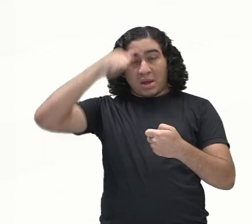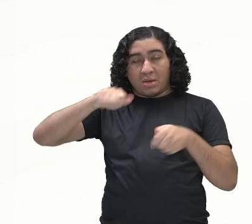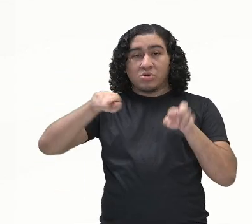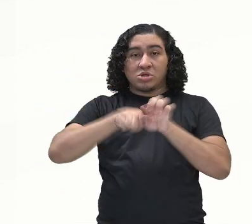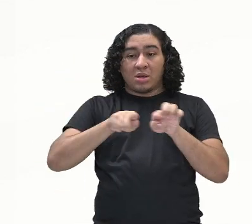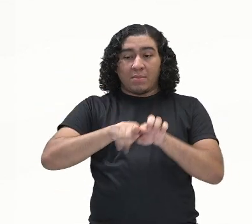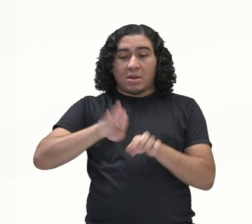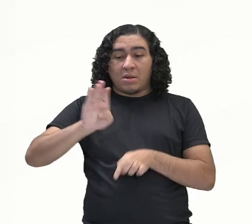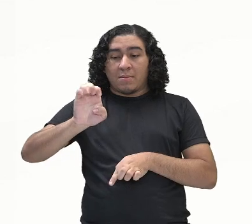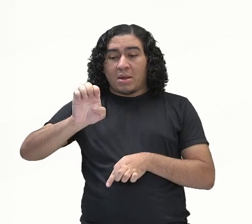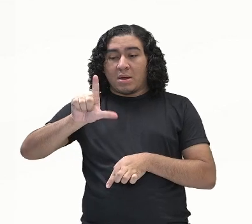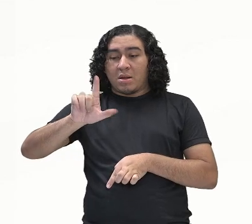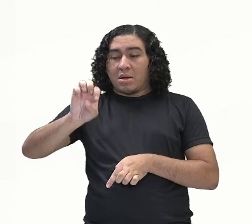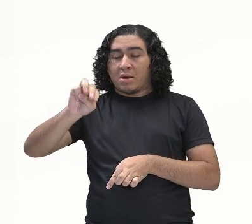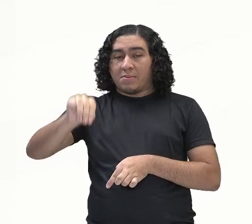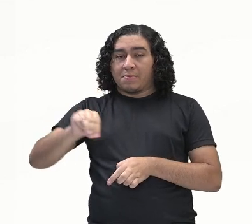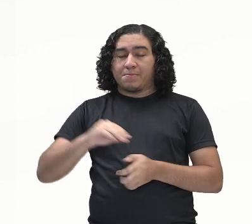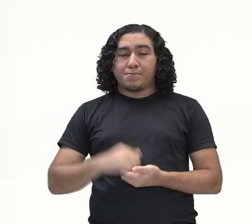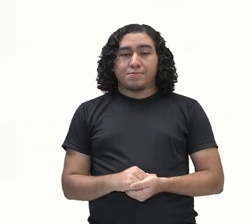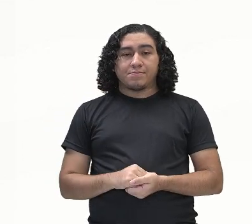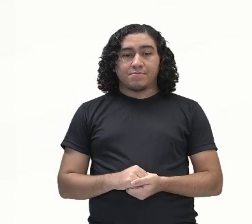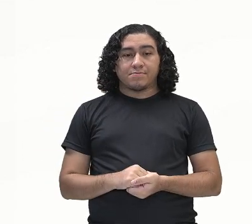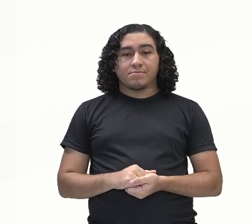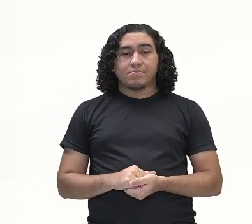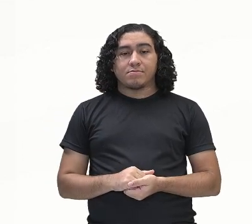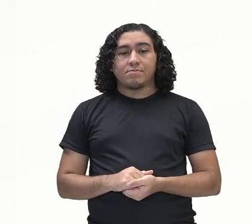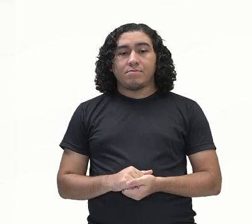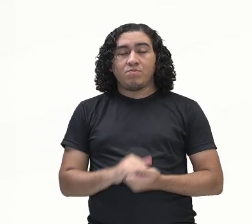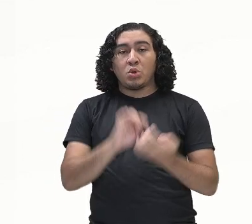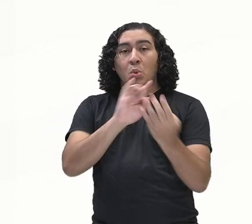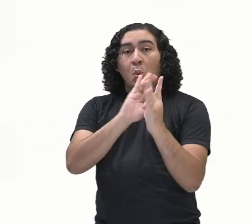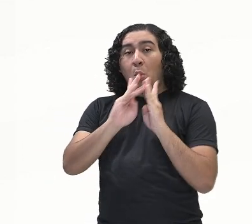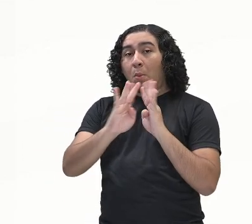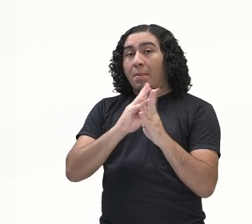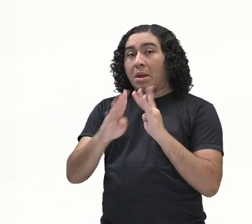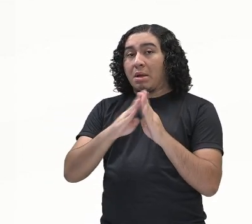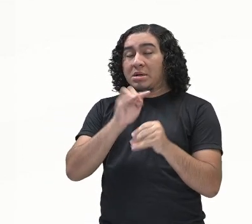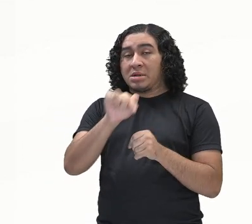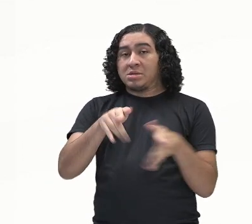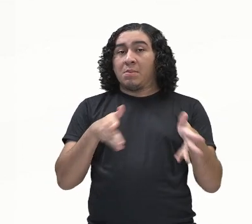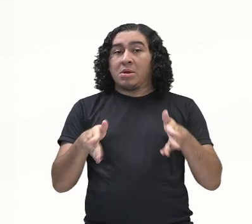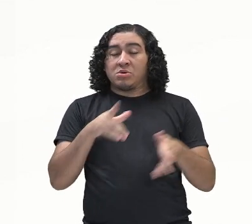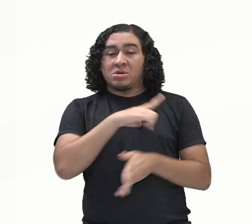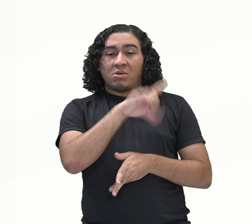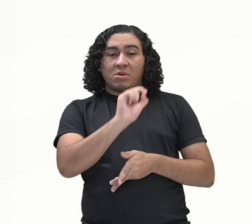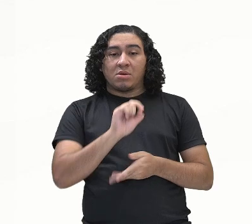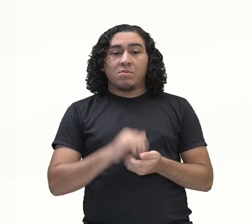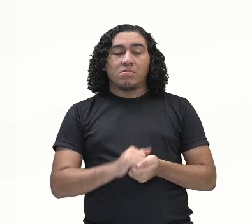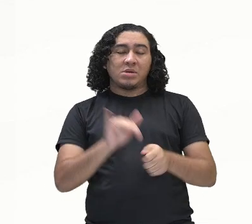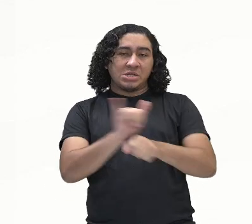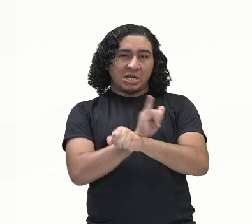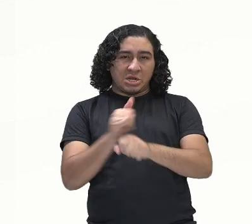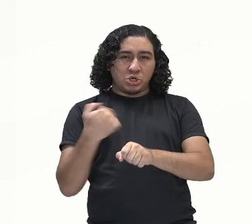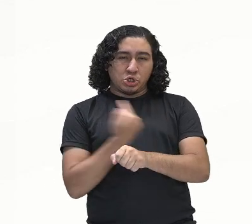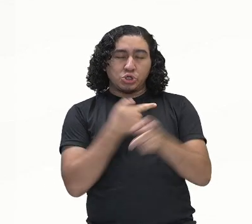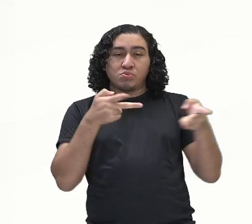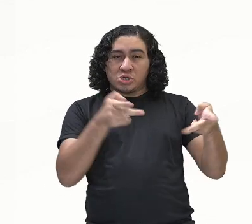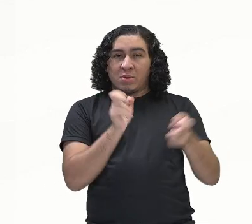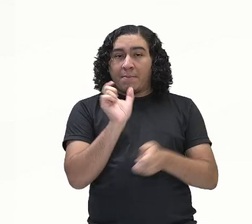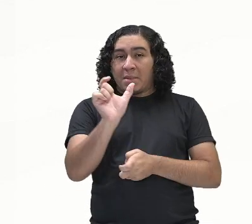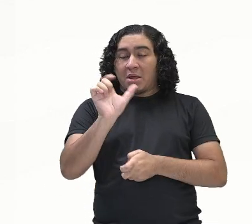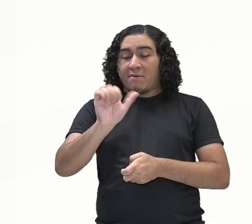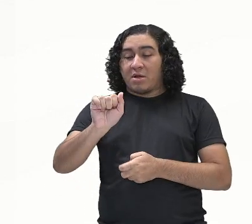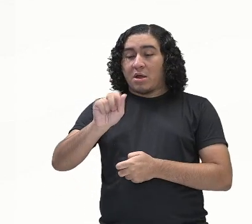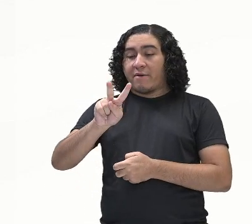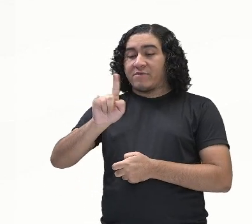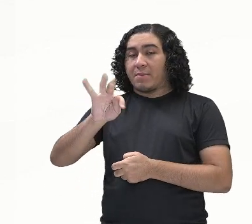tá bom? A rede urbana formada nessa época através aqui do mecanismo que nós vimos agora, no